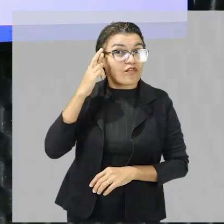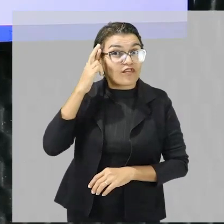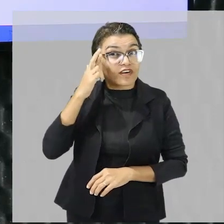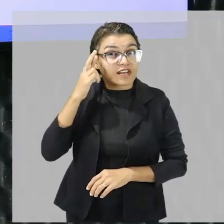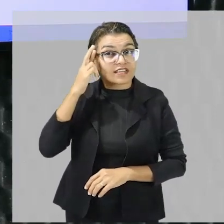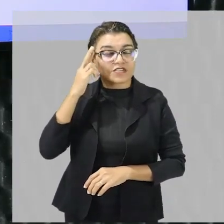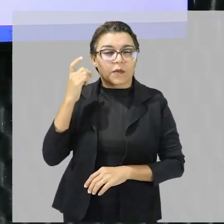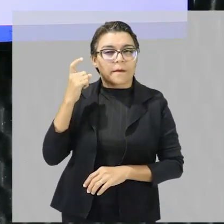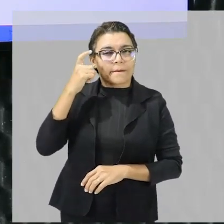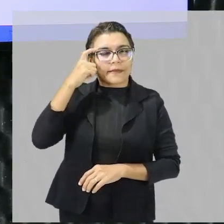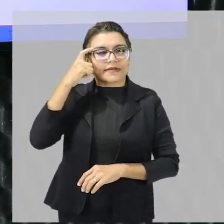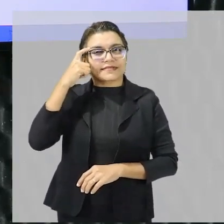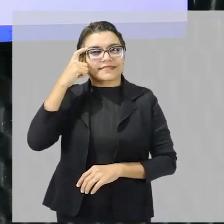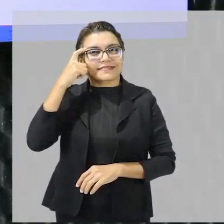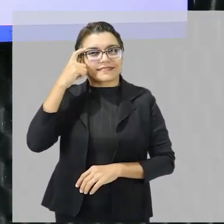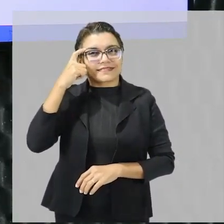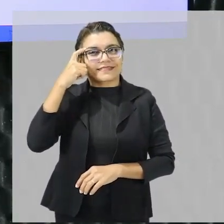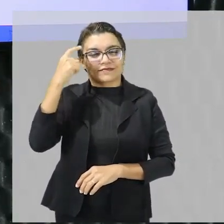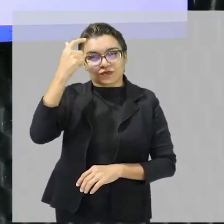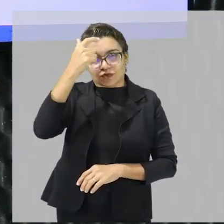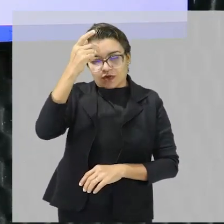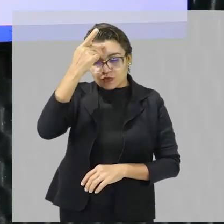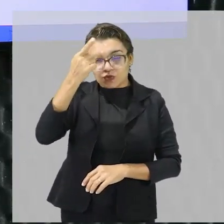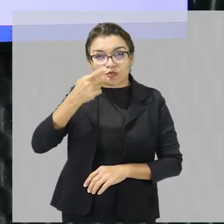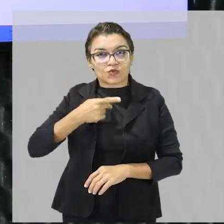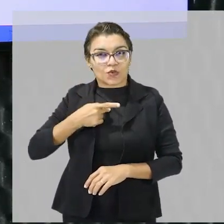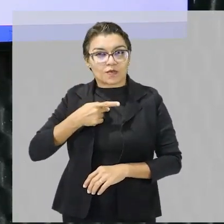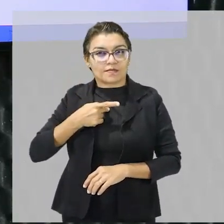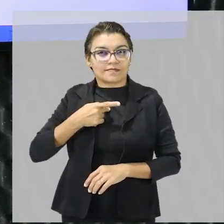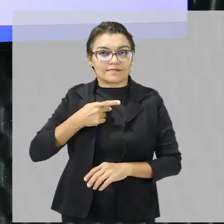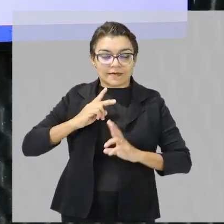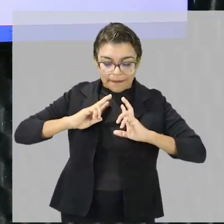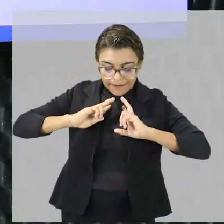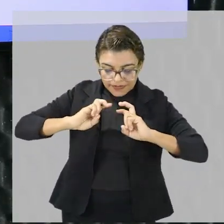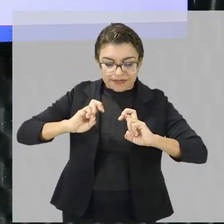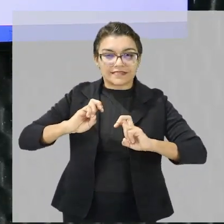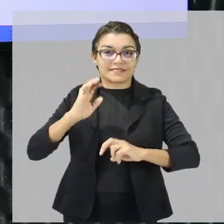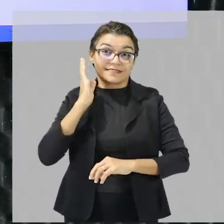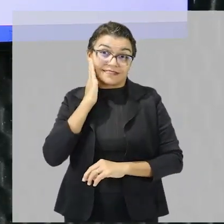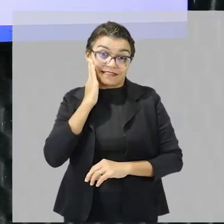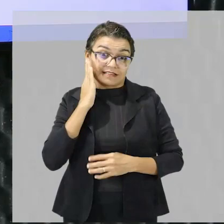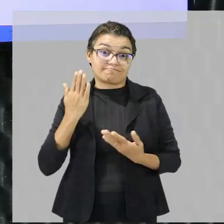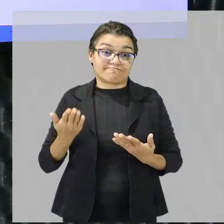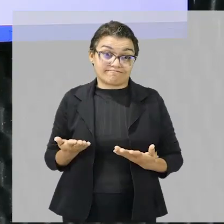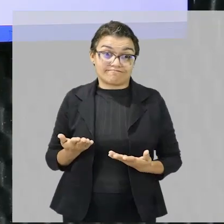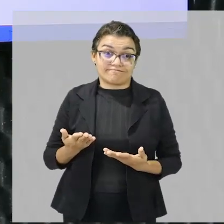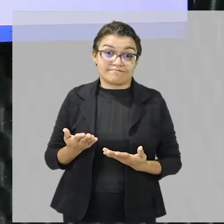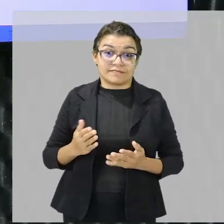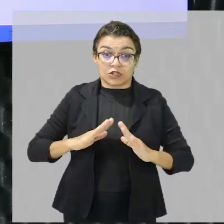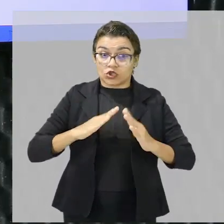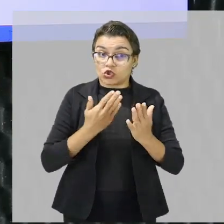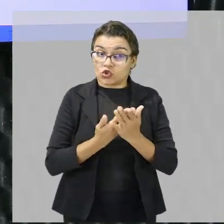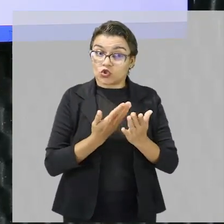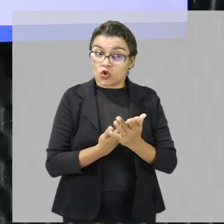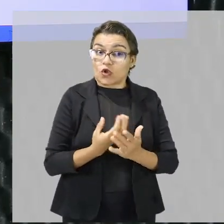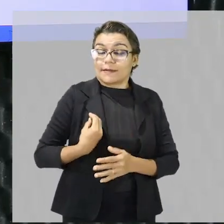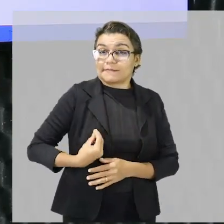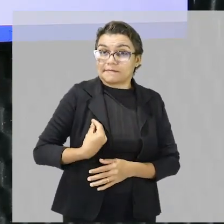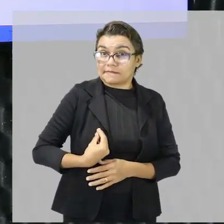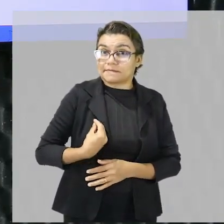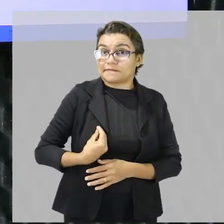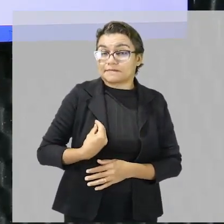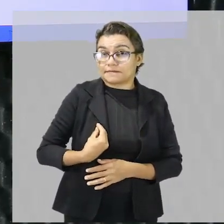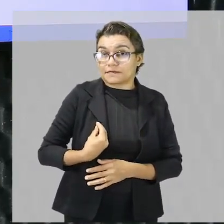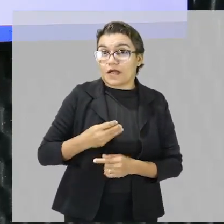do debruçar sobre si mesmo. Olha, escola existencialista, que traz realmente este